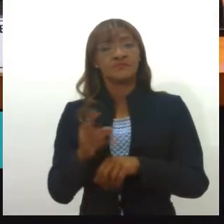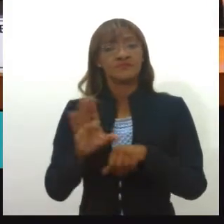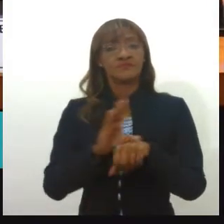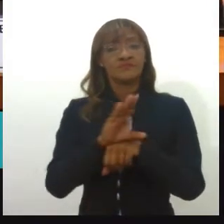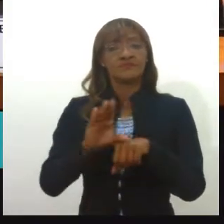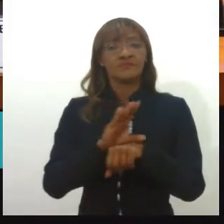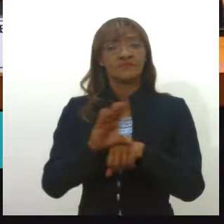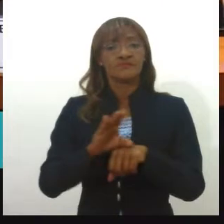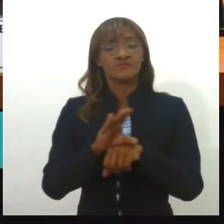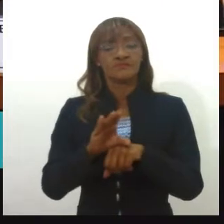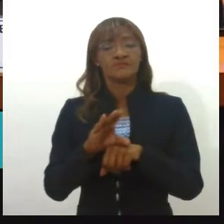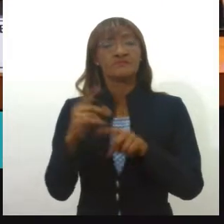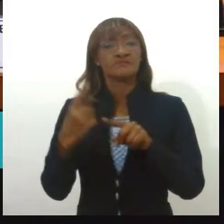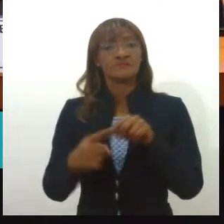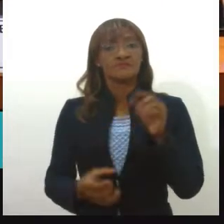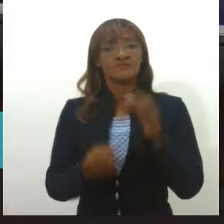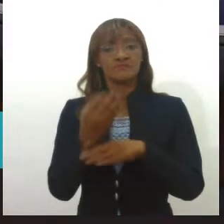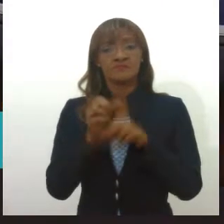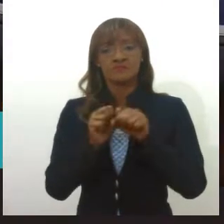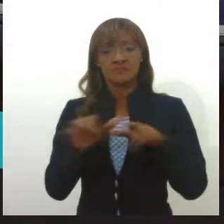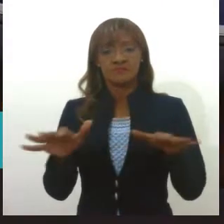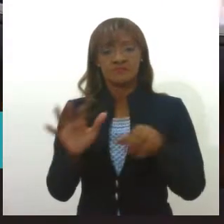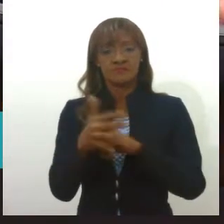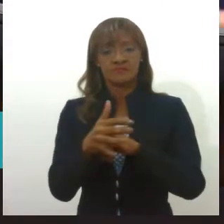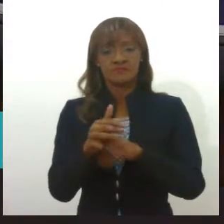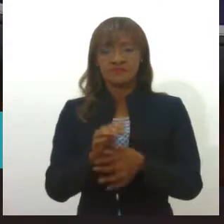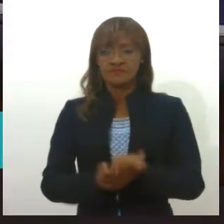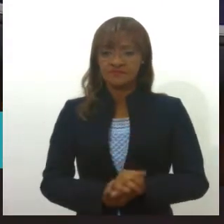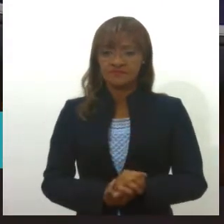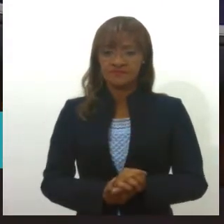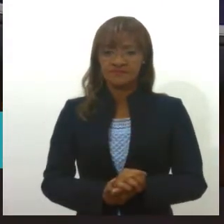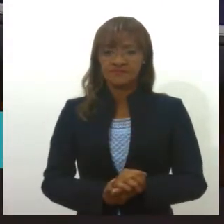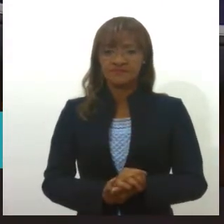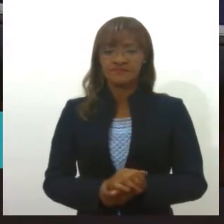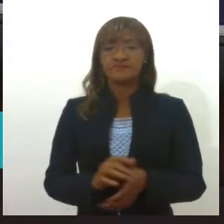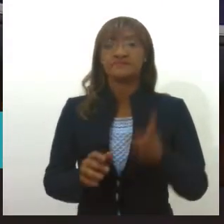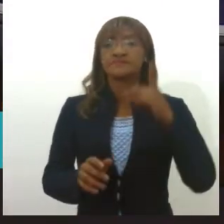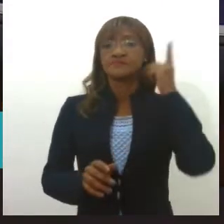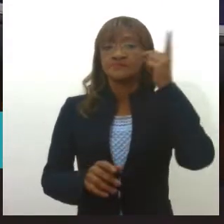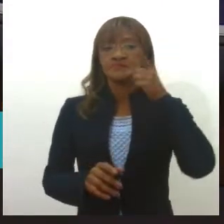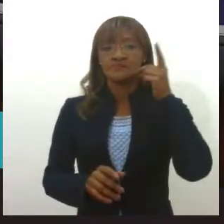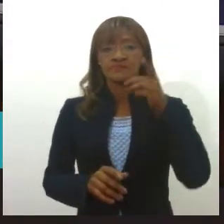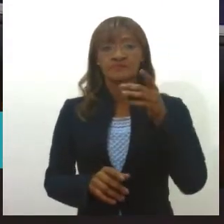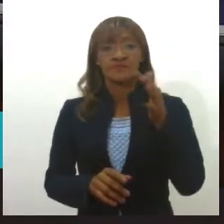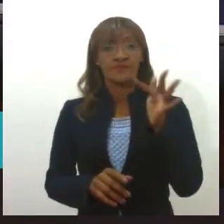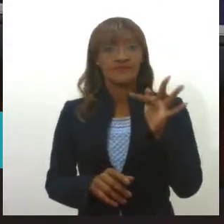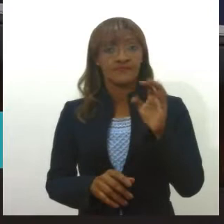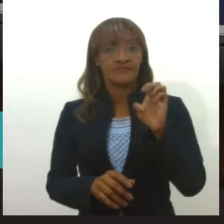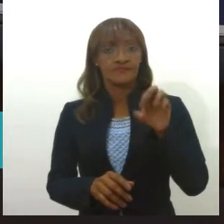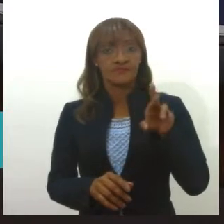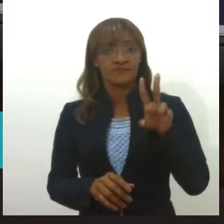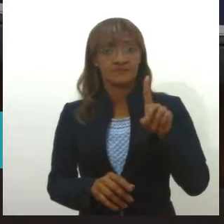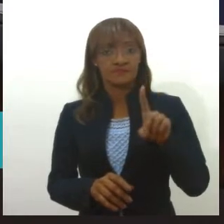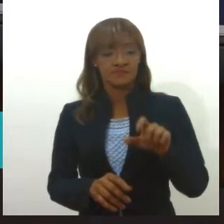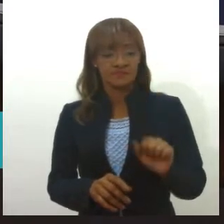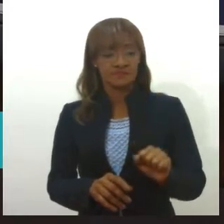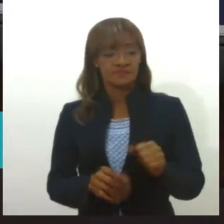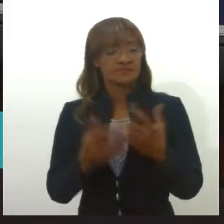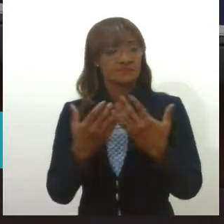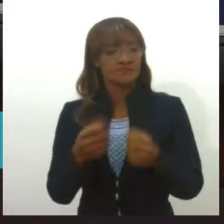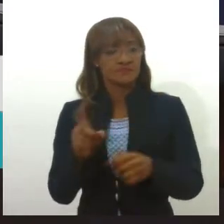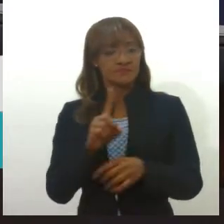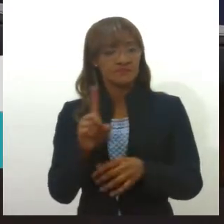em decorrência da pandemia. Já a deputada Fernanda Melchiona criticou a anistia aos